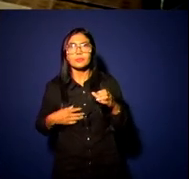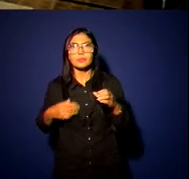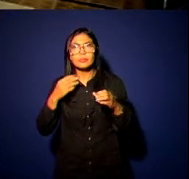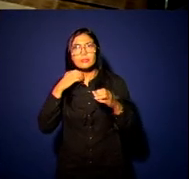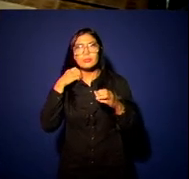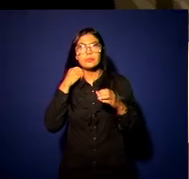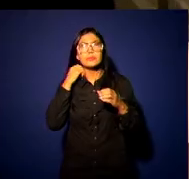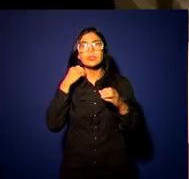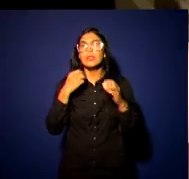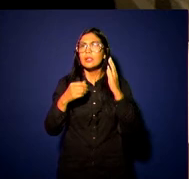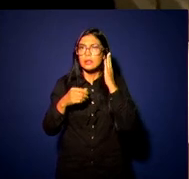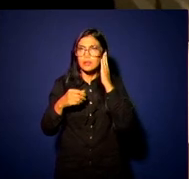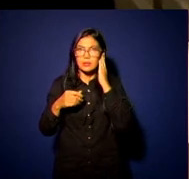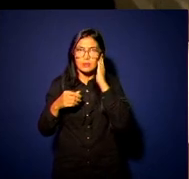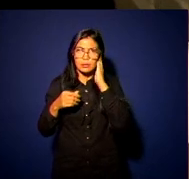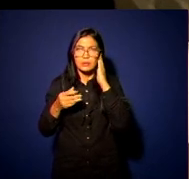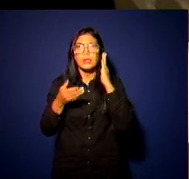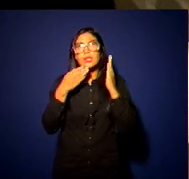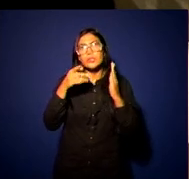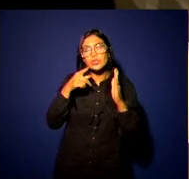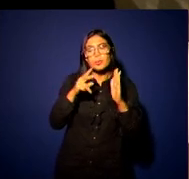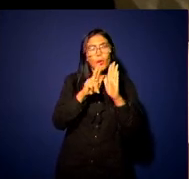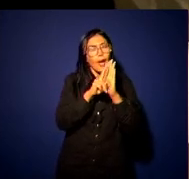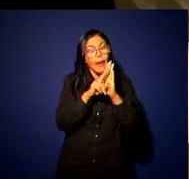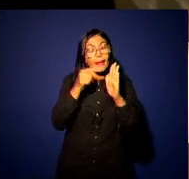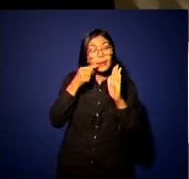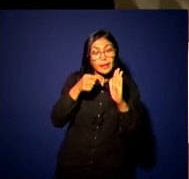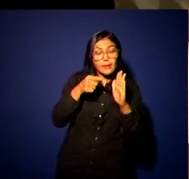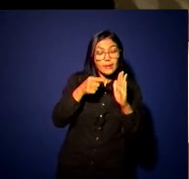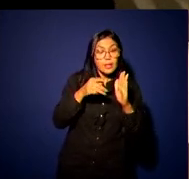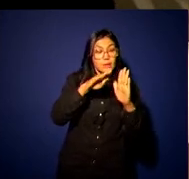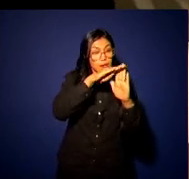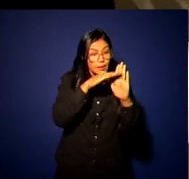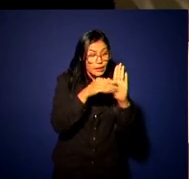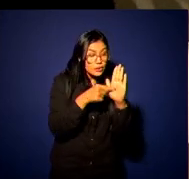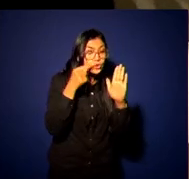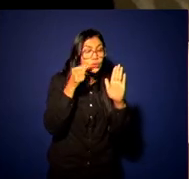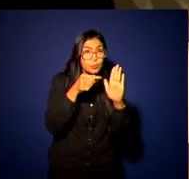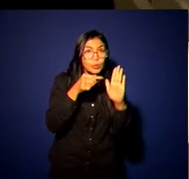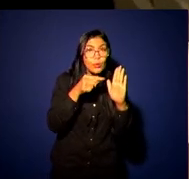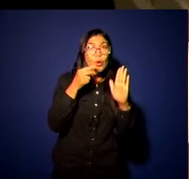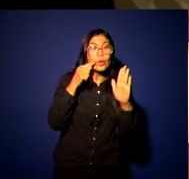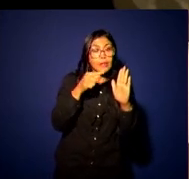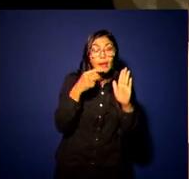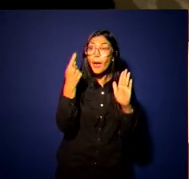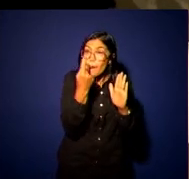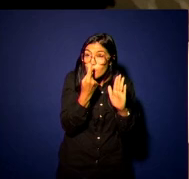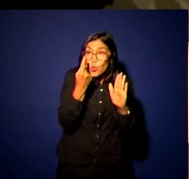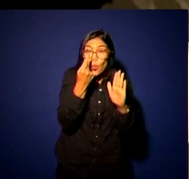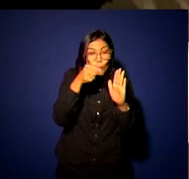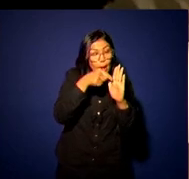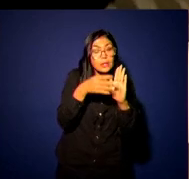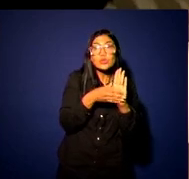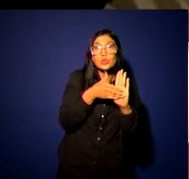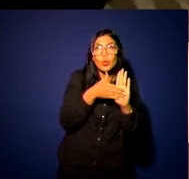sempre consiga ir modernizando a regra de fundos e mantendo um acabou-se único